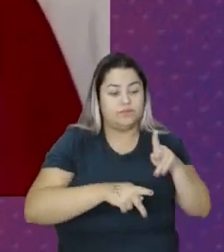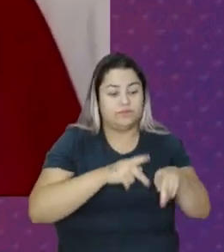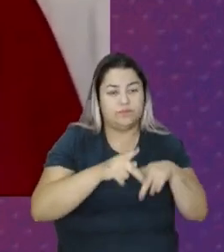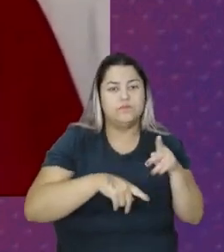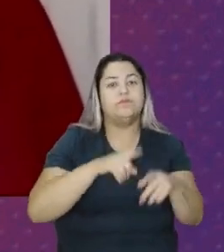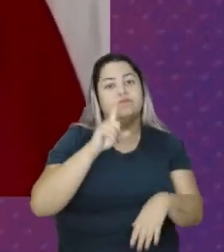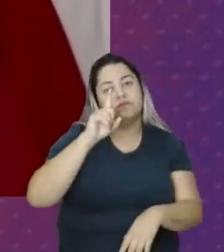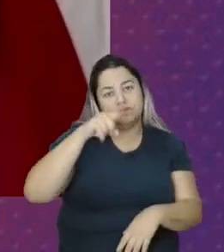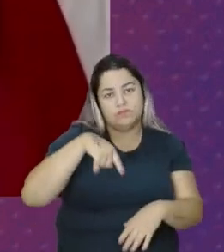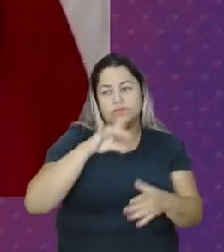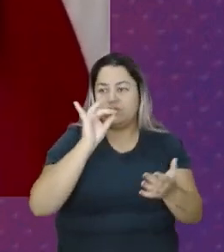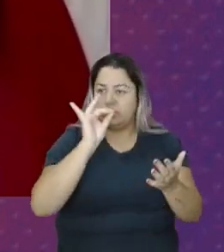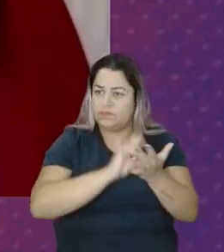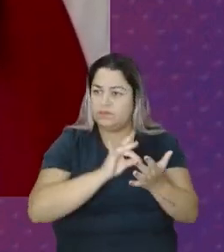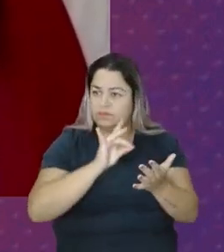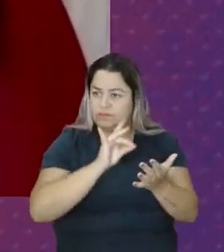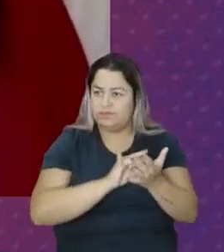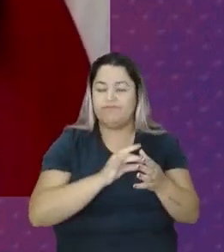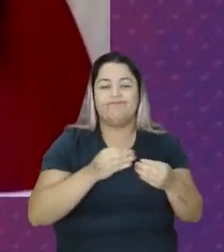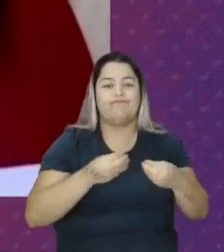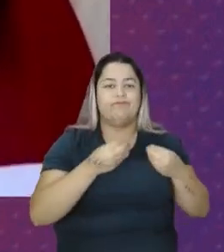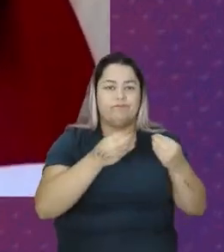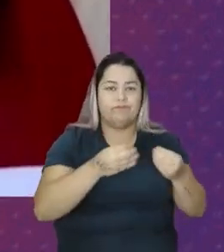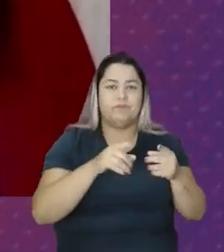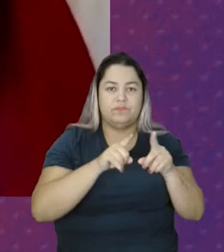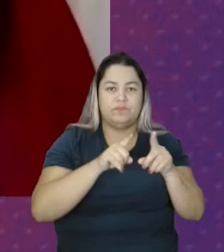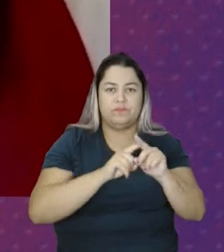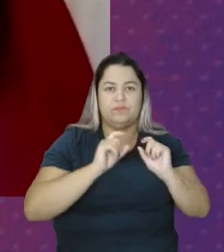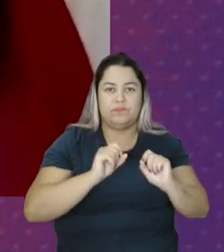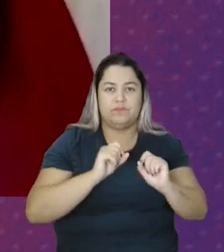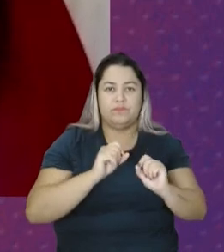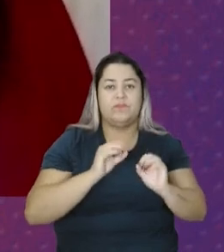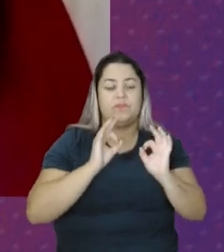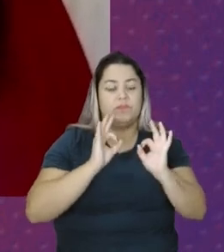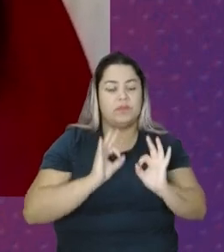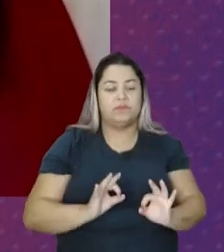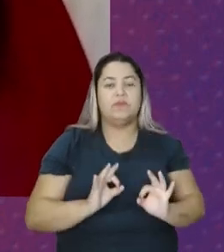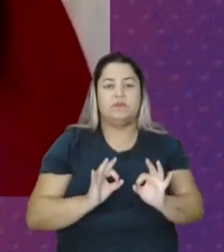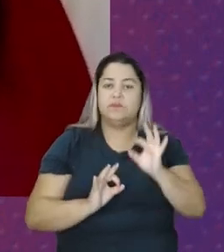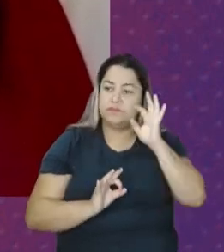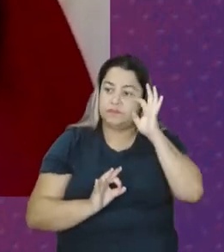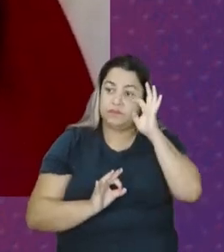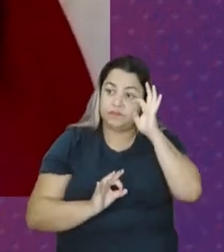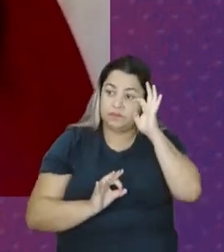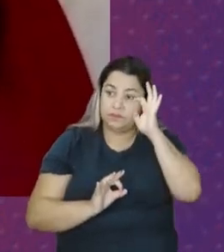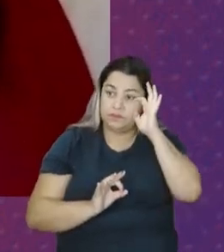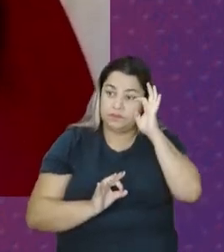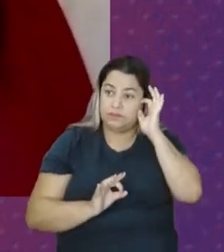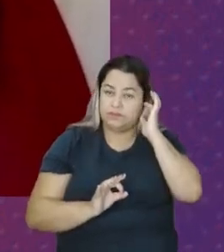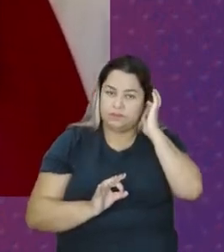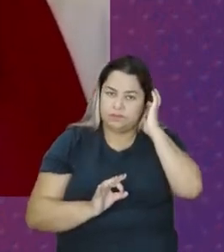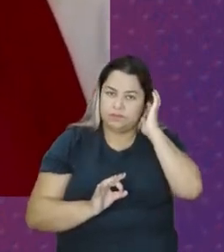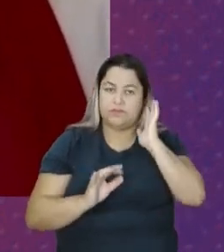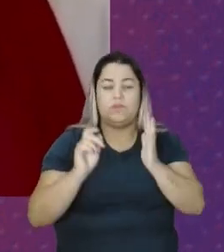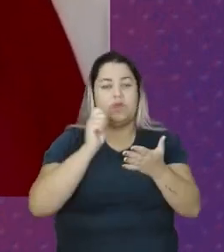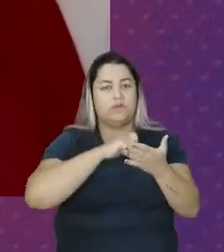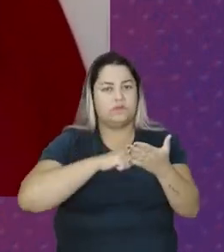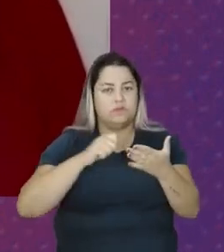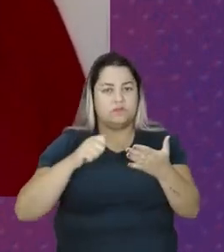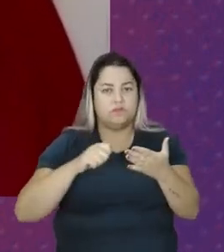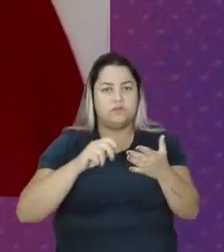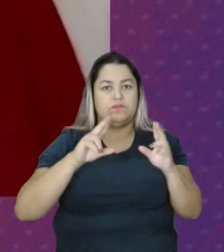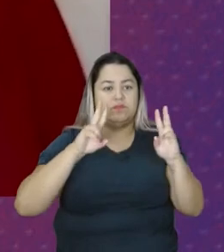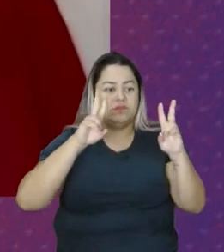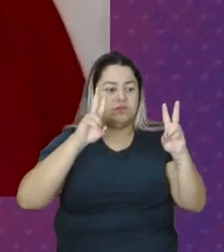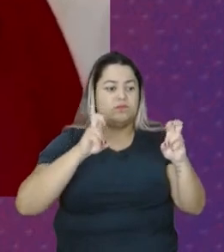de fato, entregues para eles da forma mais correta, com a assinatura do termo